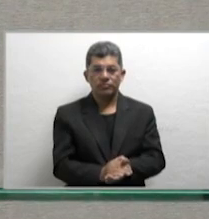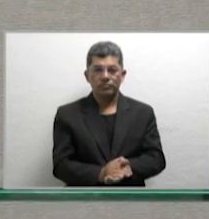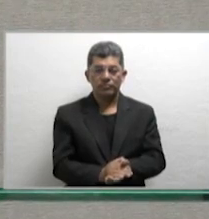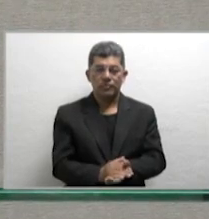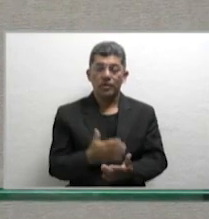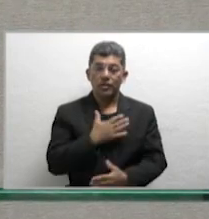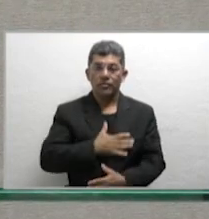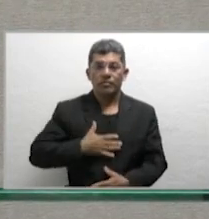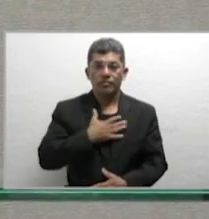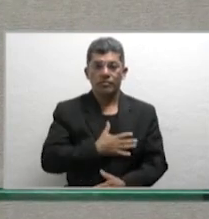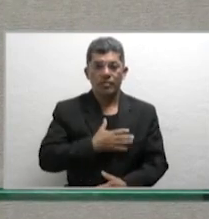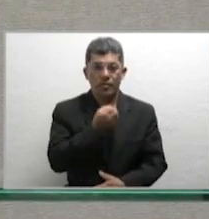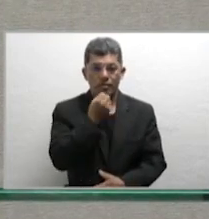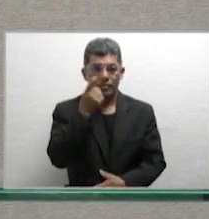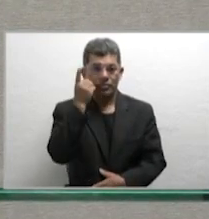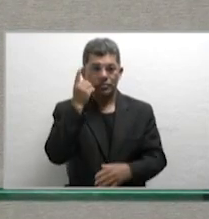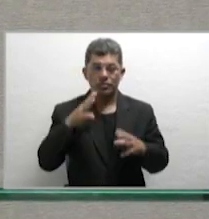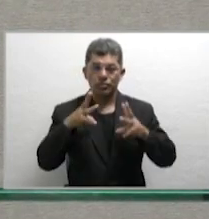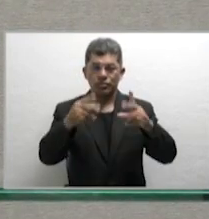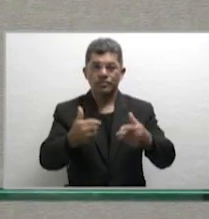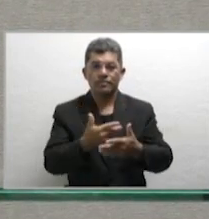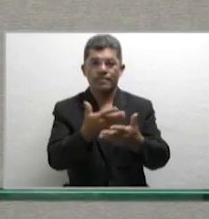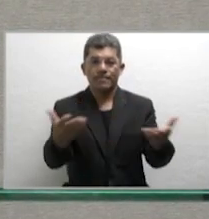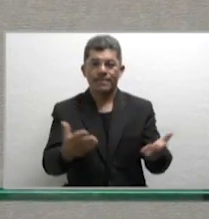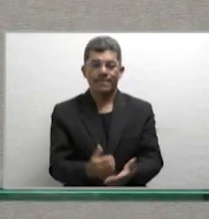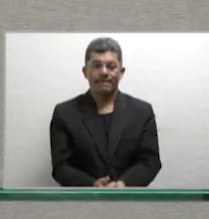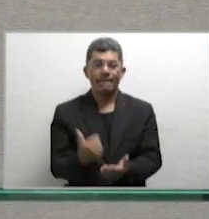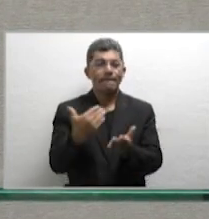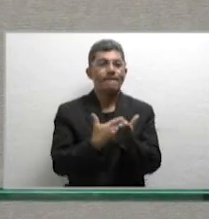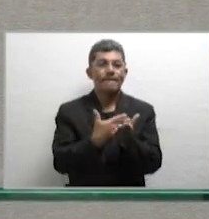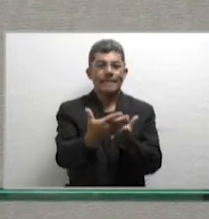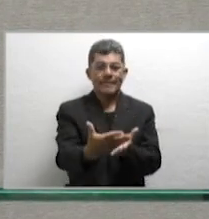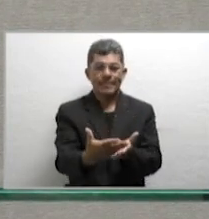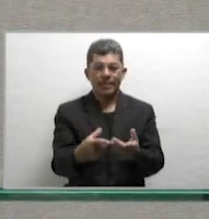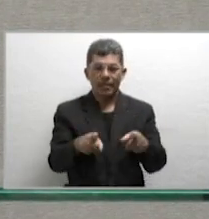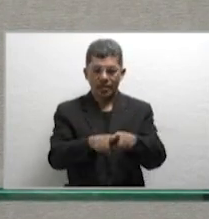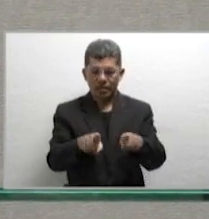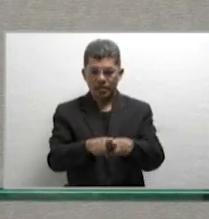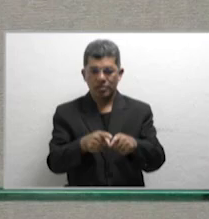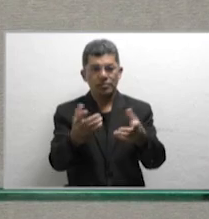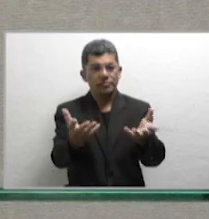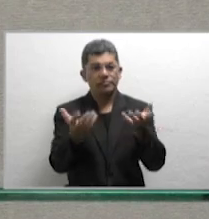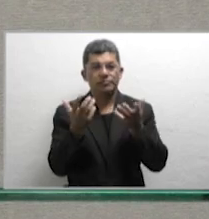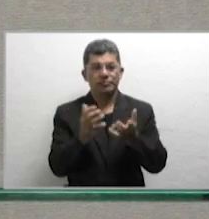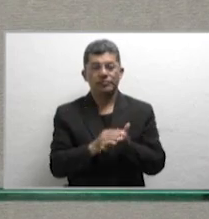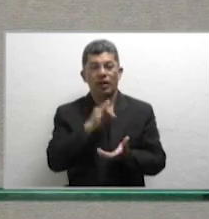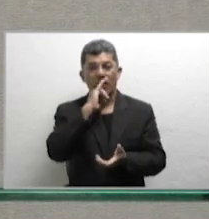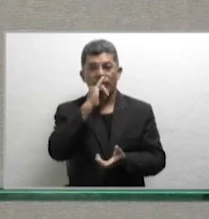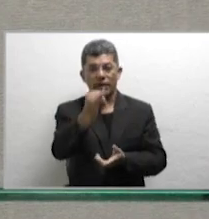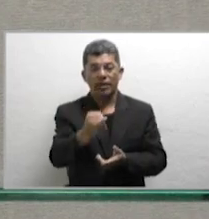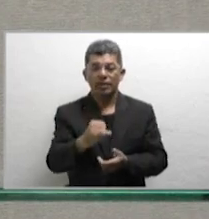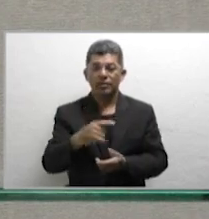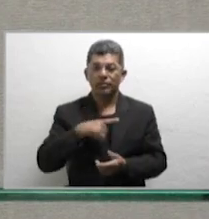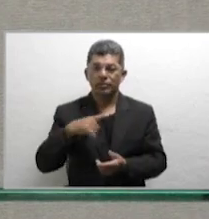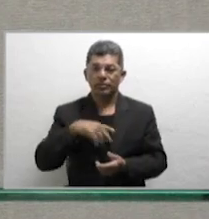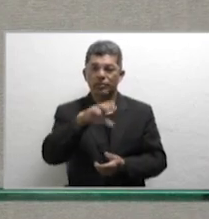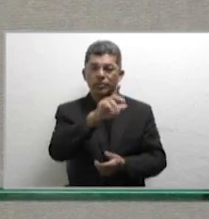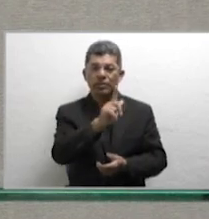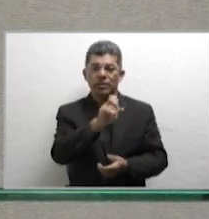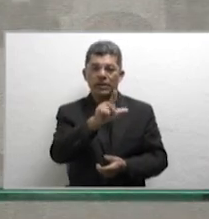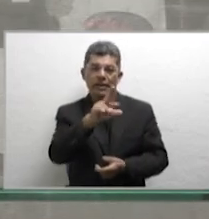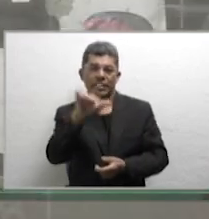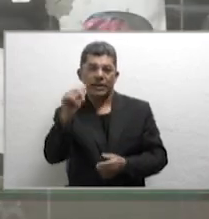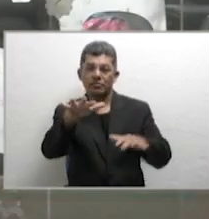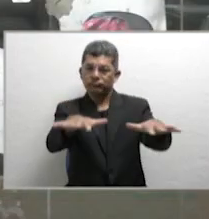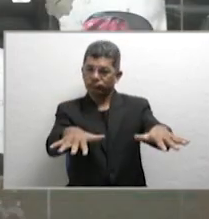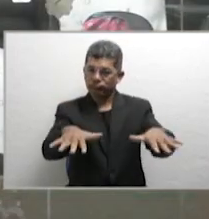bom dia a todos, a todas. Inicialmente, eu quero dizer a todos que estão na galeria, que estão aqui